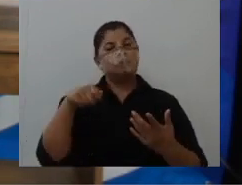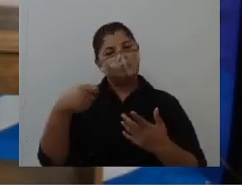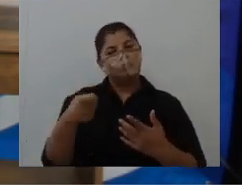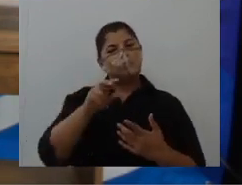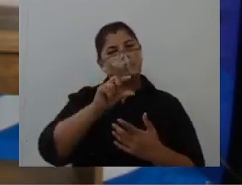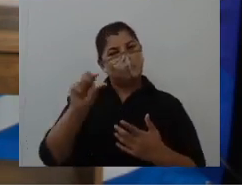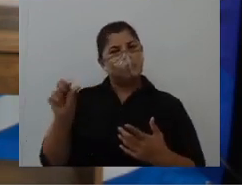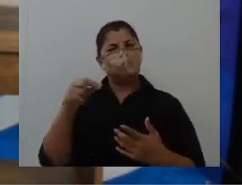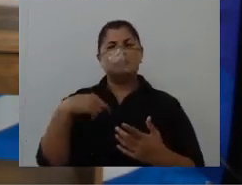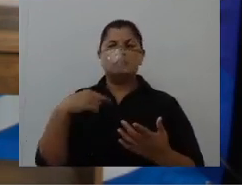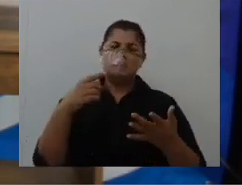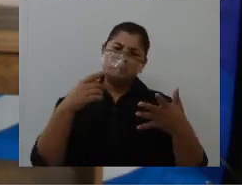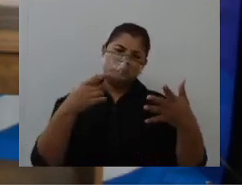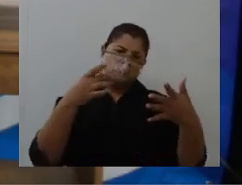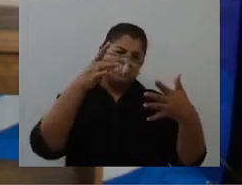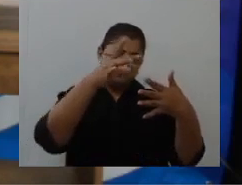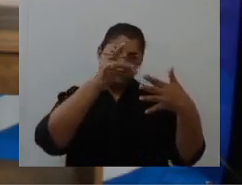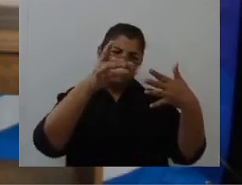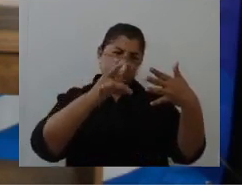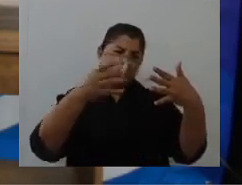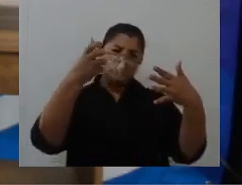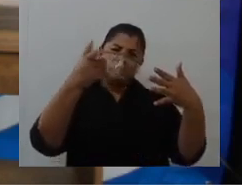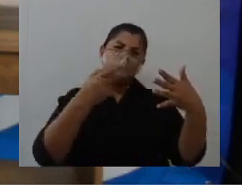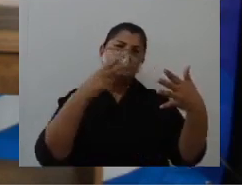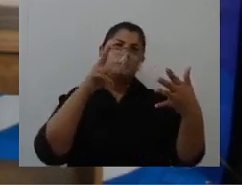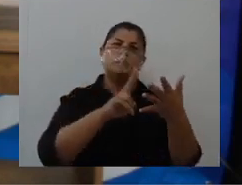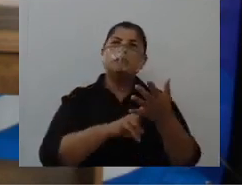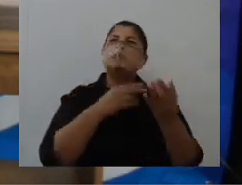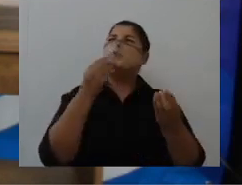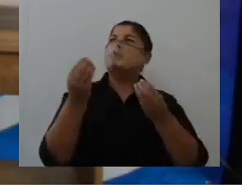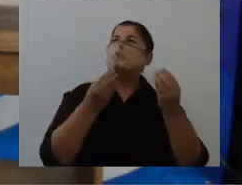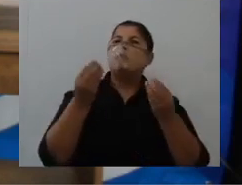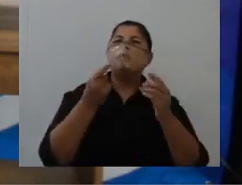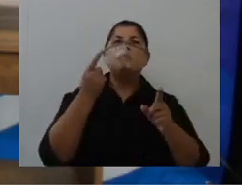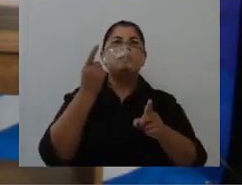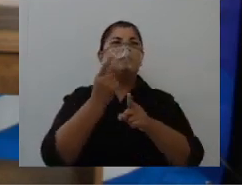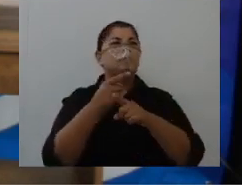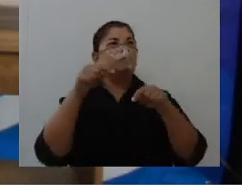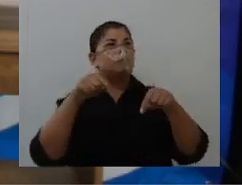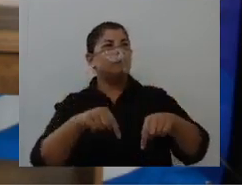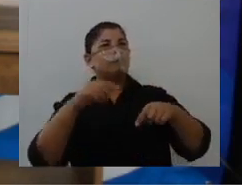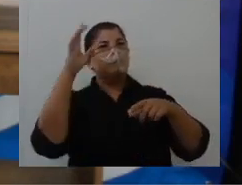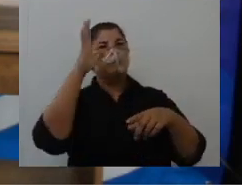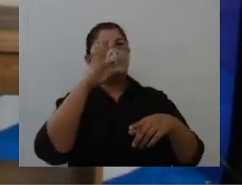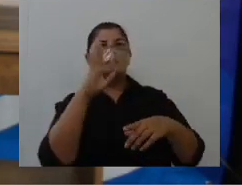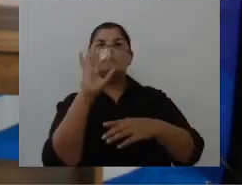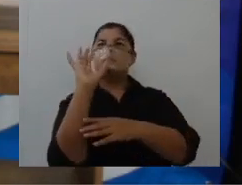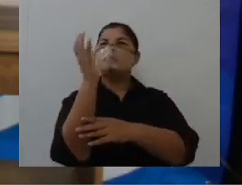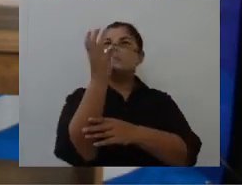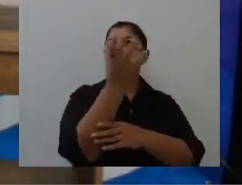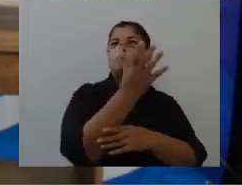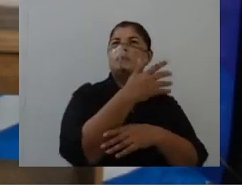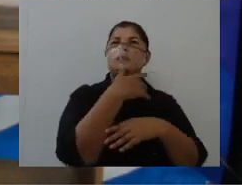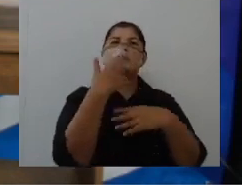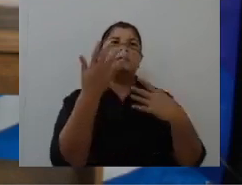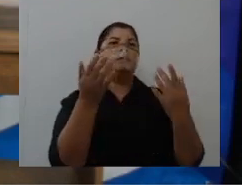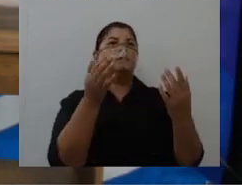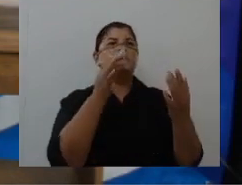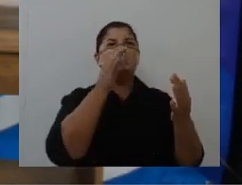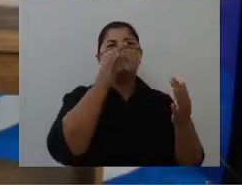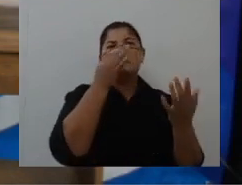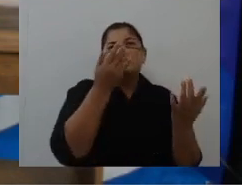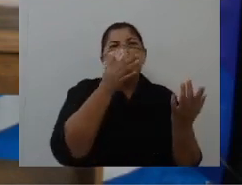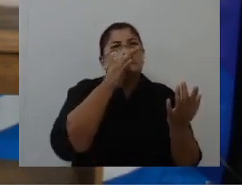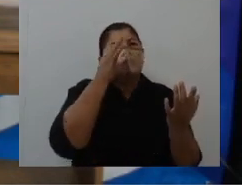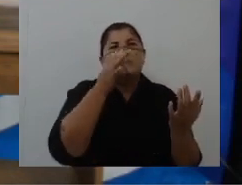bem detalhista, né? Em relação ao que eles viram, da fauna, da flora, do índio, né? Dos índios estarem sem